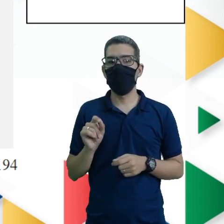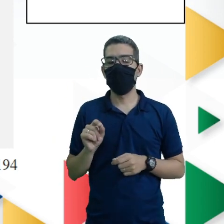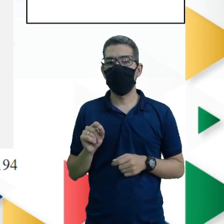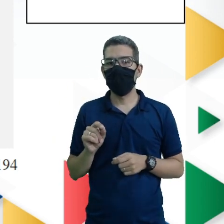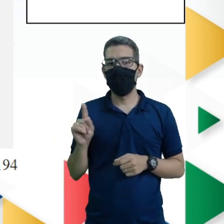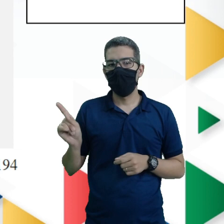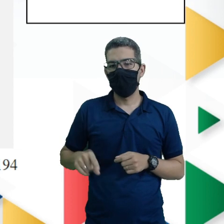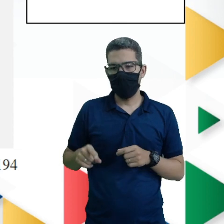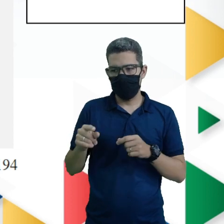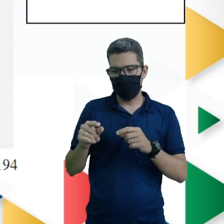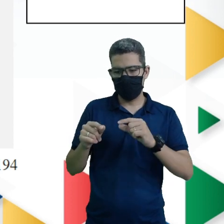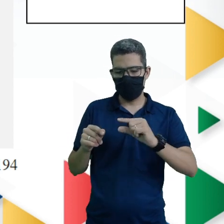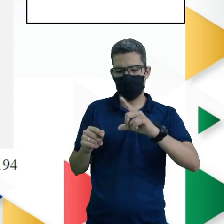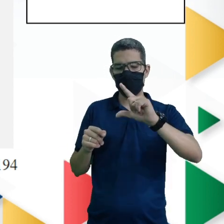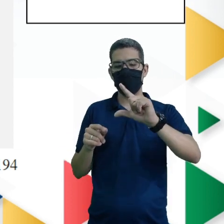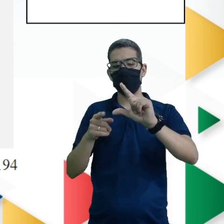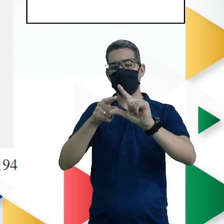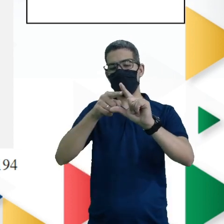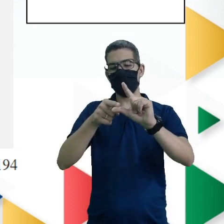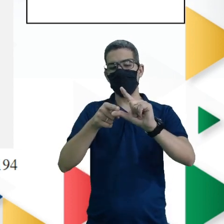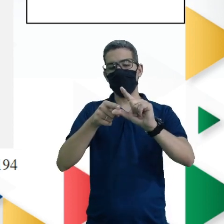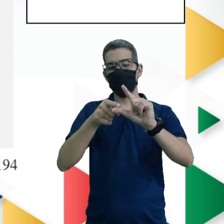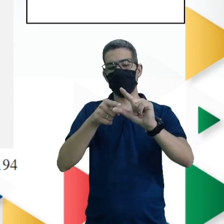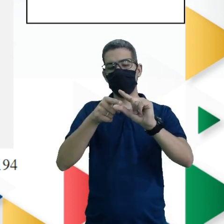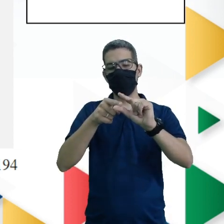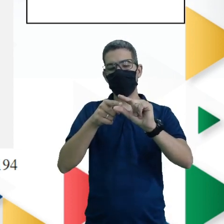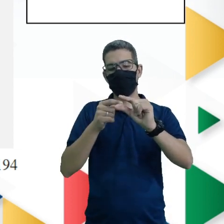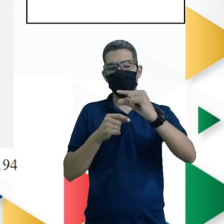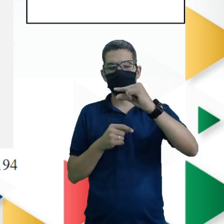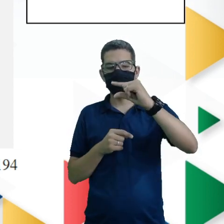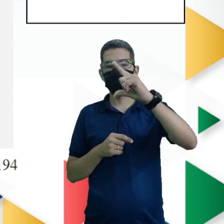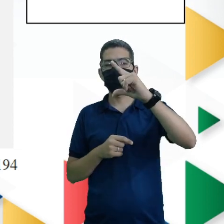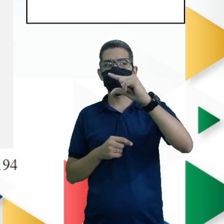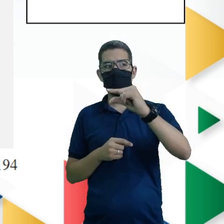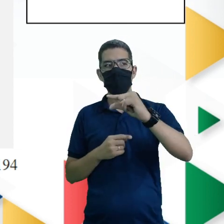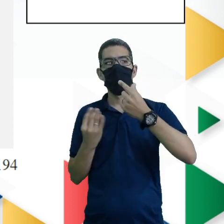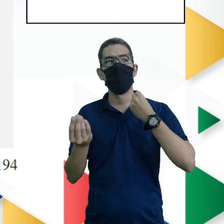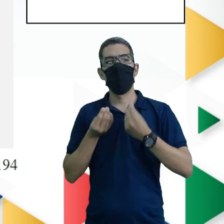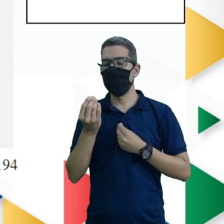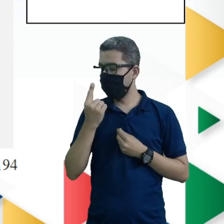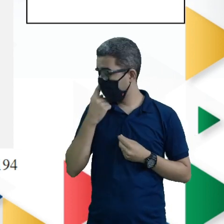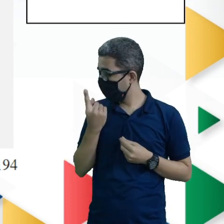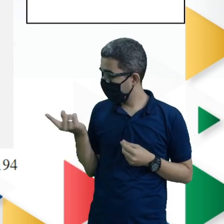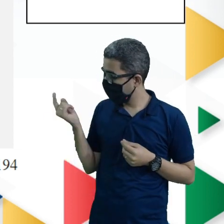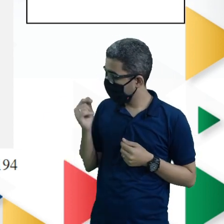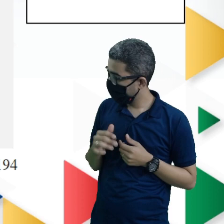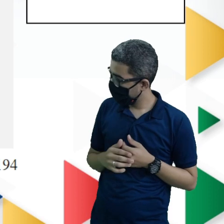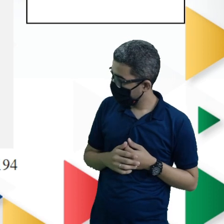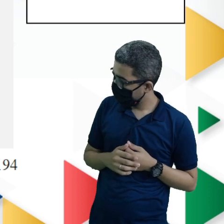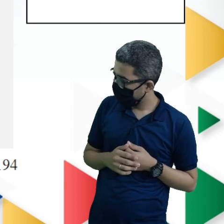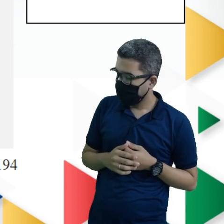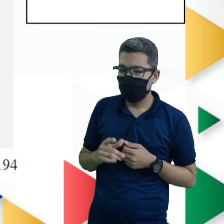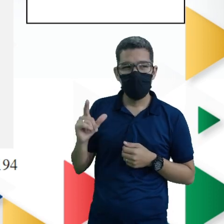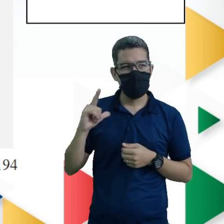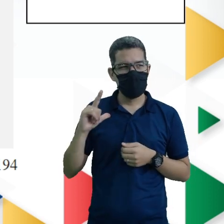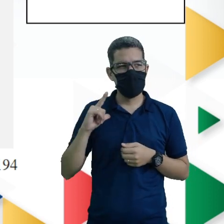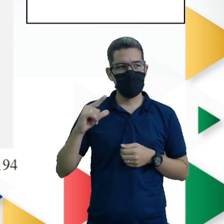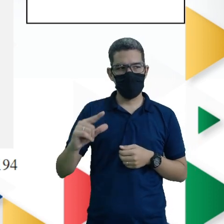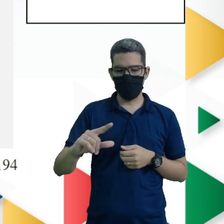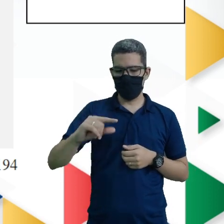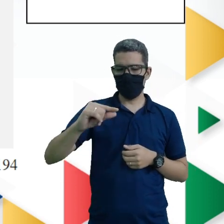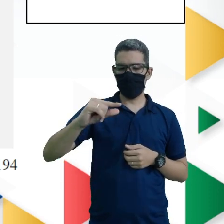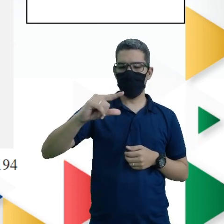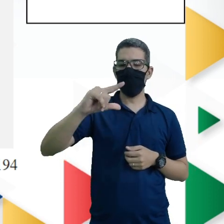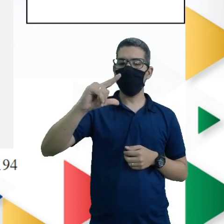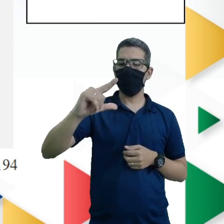de abertura do ângulo. Por exemplo, nas imagens que você está vendo aí embaixo, eu tenho o ângulo ABC e